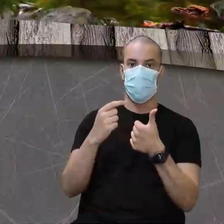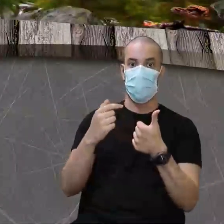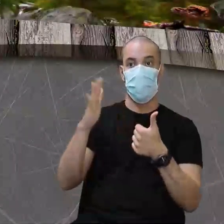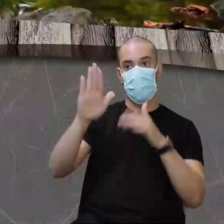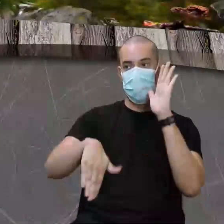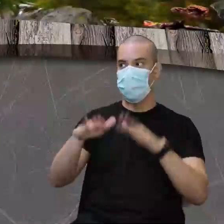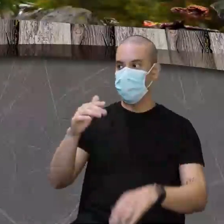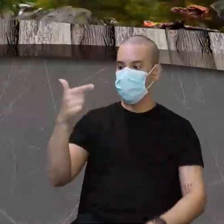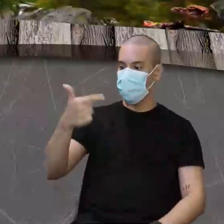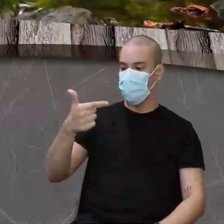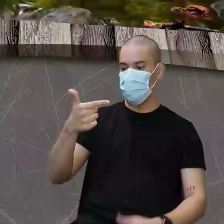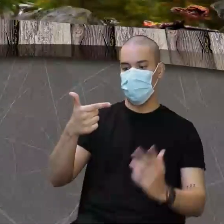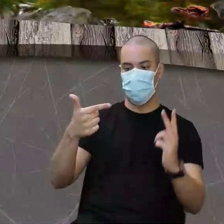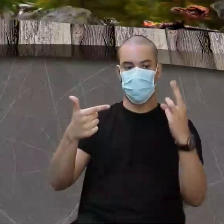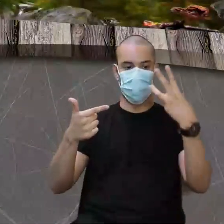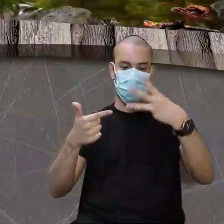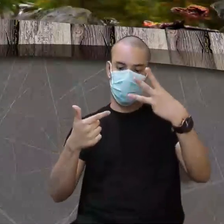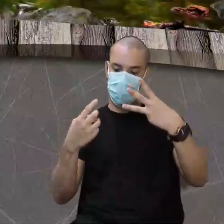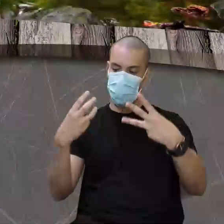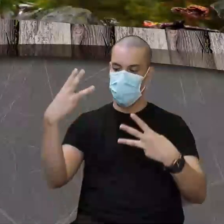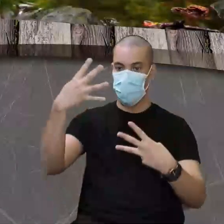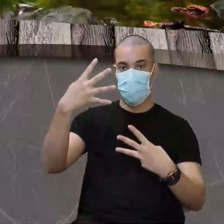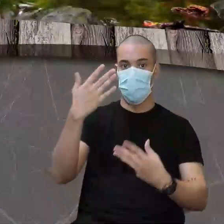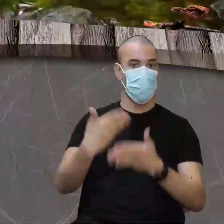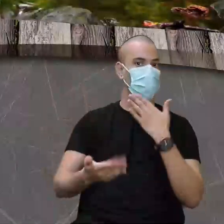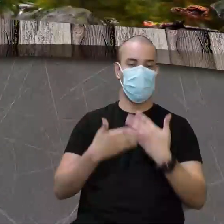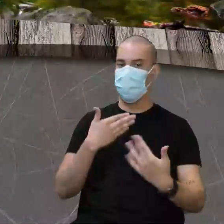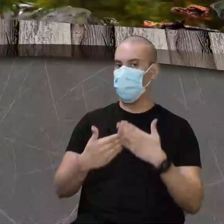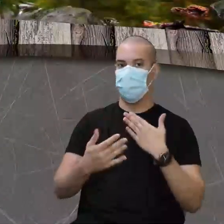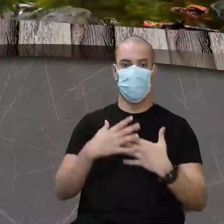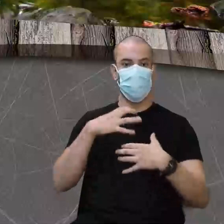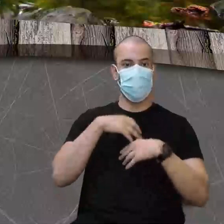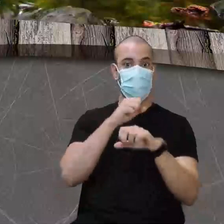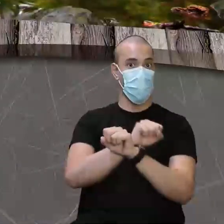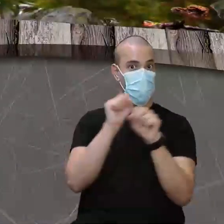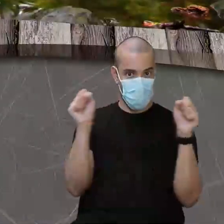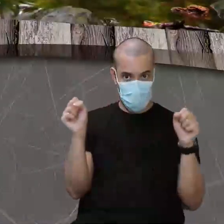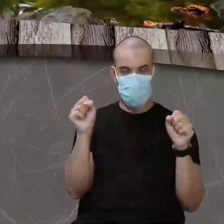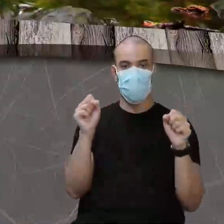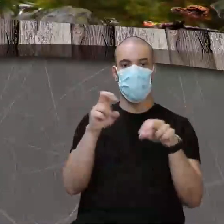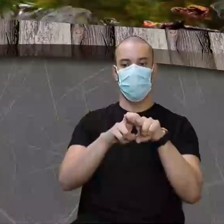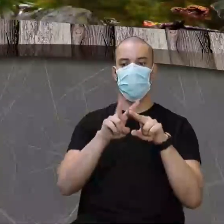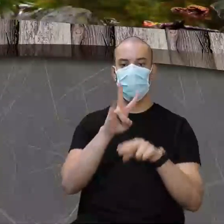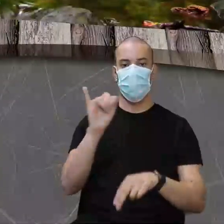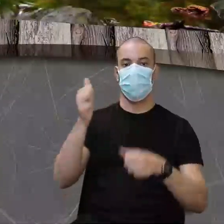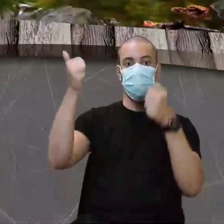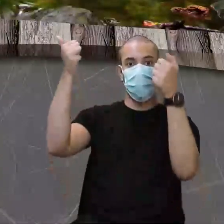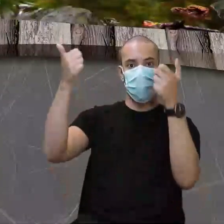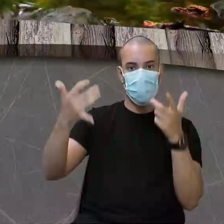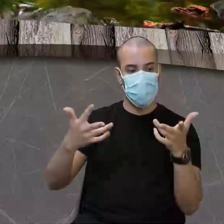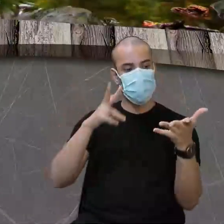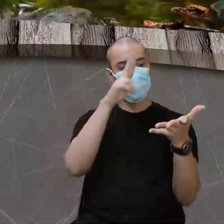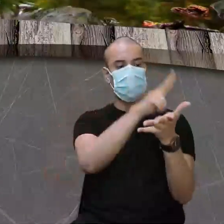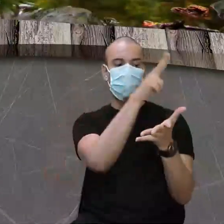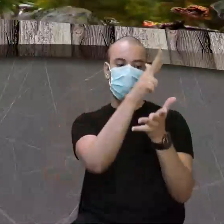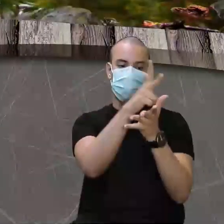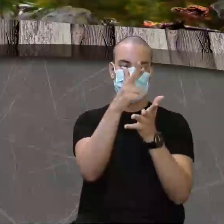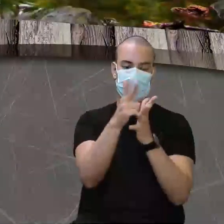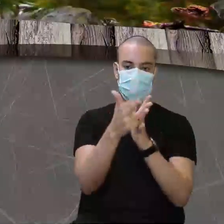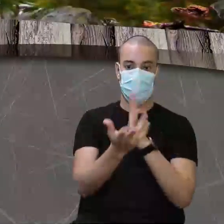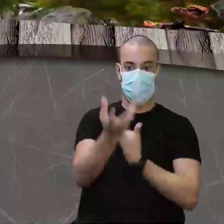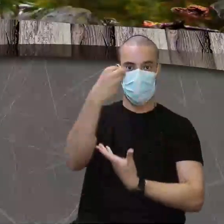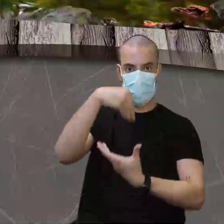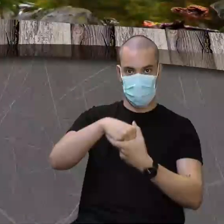secundário ou ele pode estar como consumidor primário também, tá certo? Então isso vai diferenciar em relação a essas